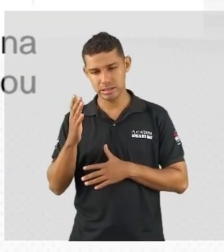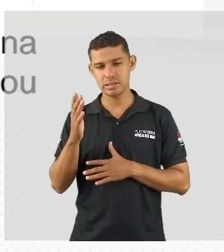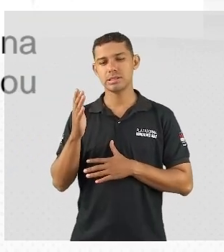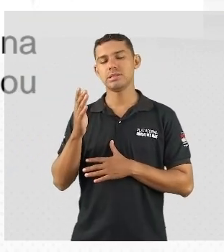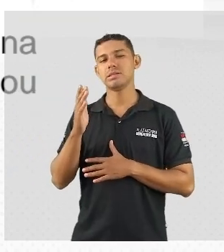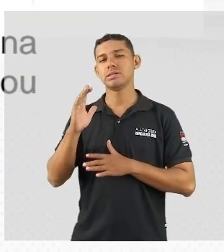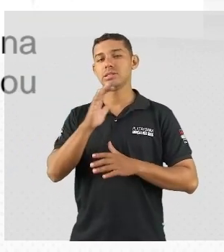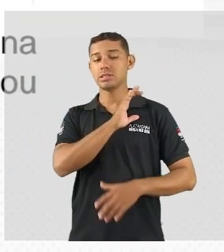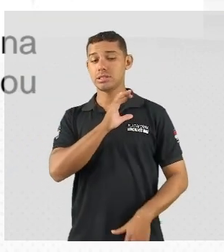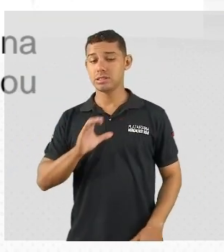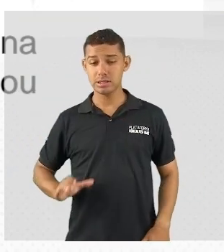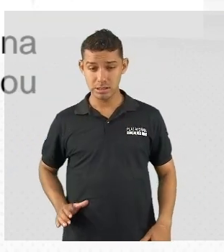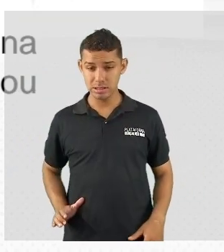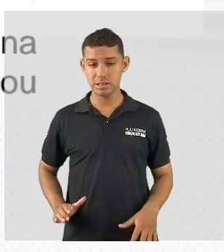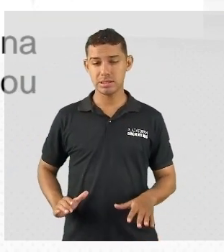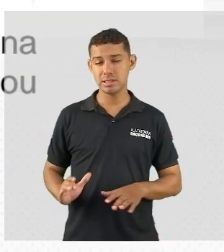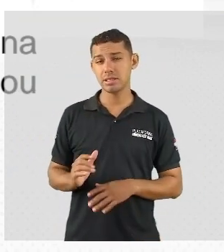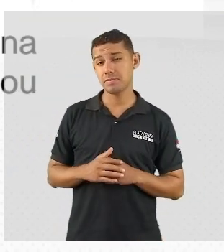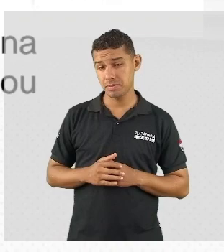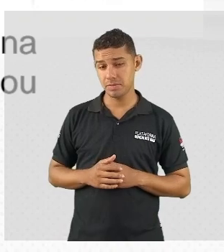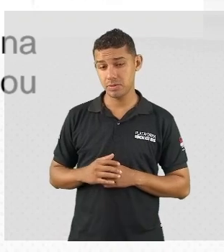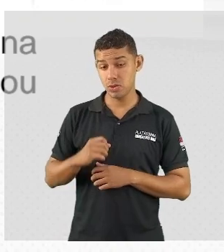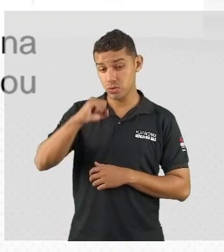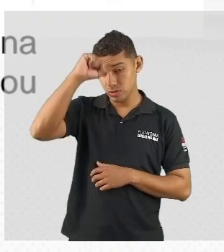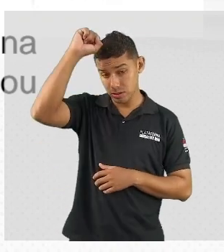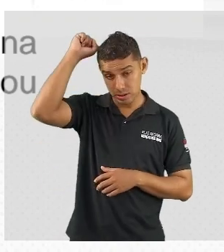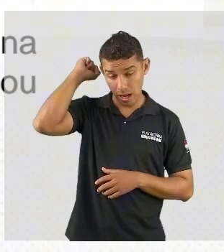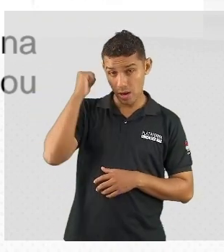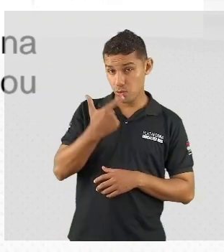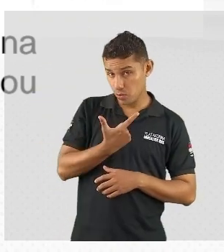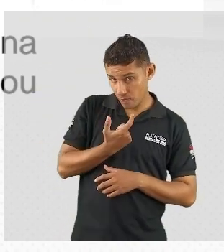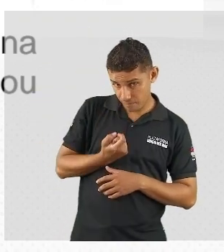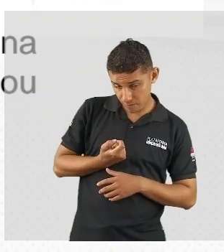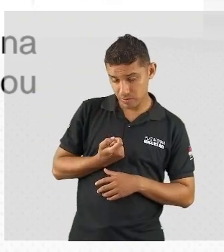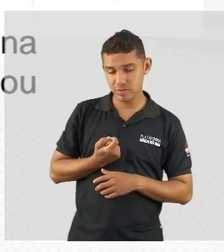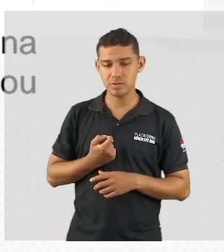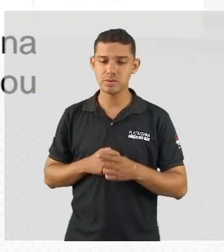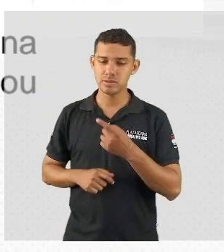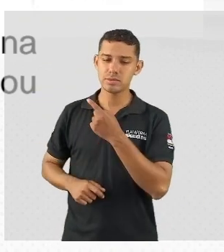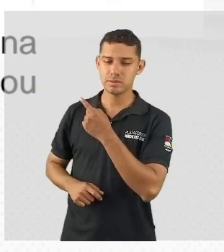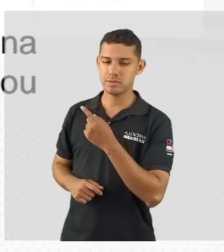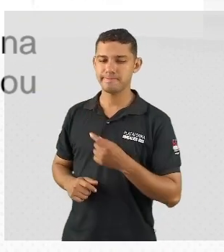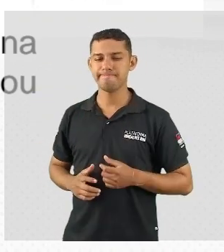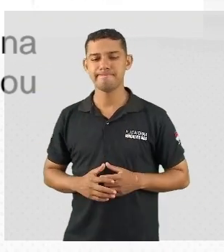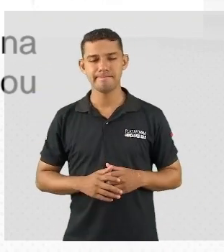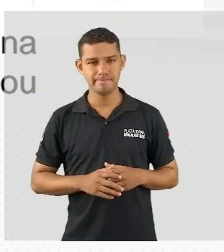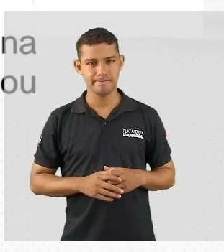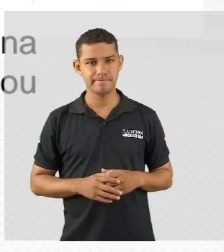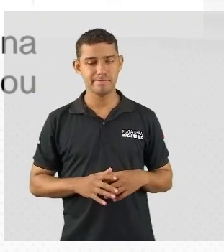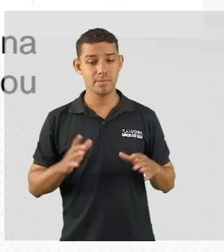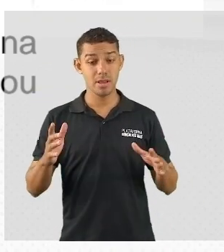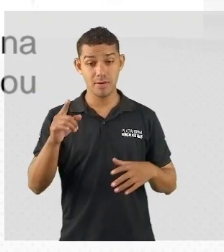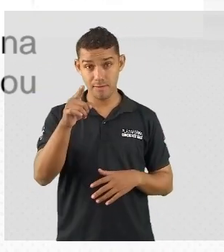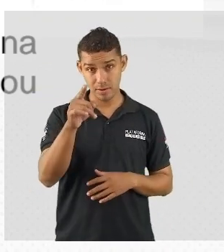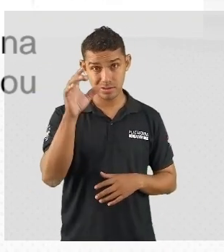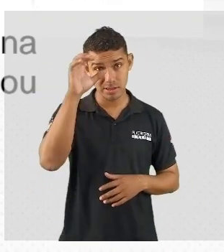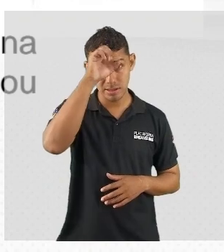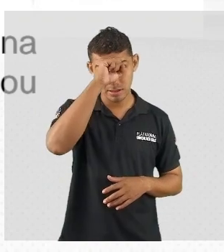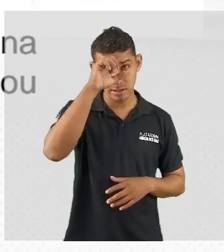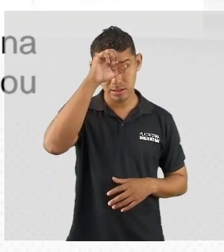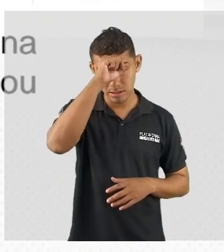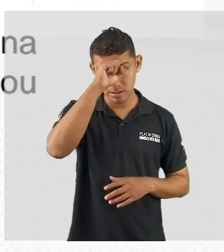anos, que a gente não vai ficar se detendo a isso. Mas o que eu quero que vocês, de fato, aprendam aqui é